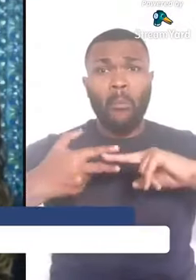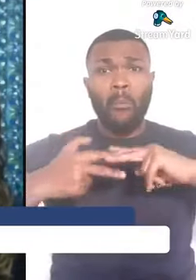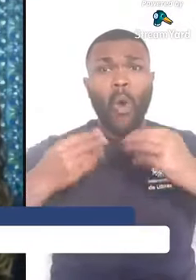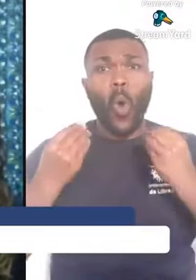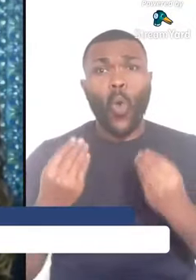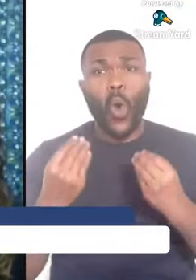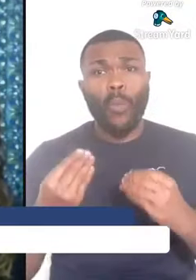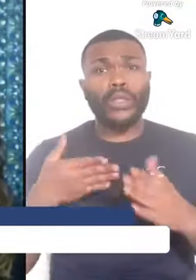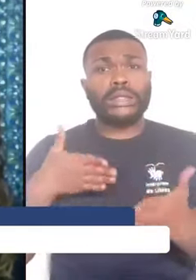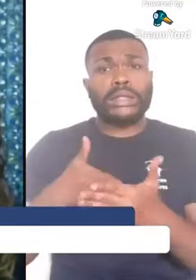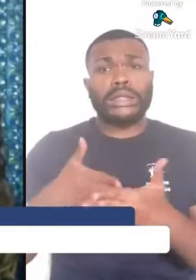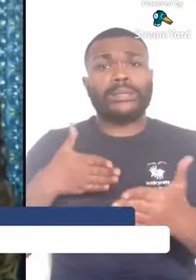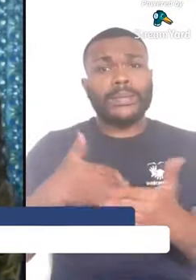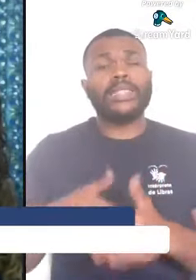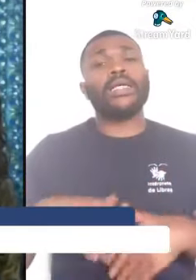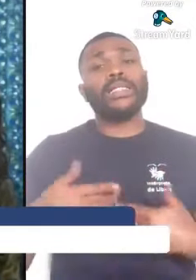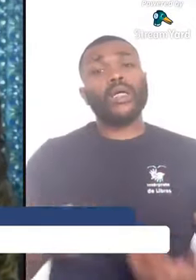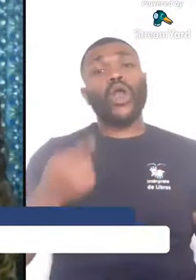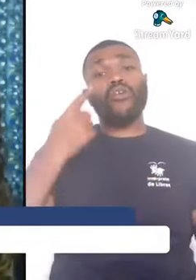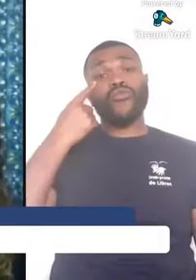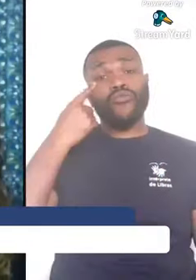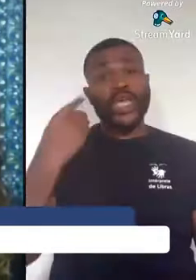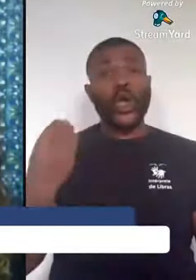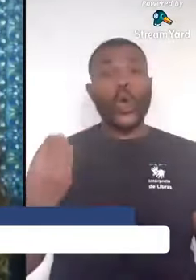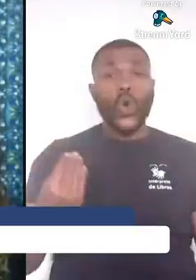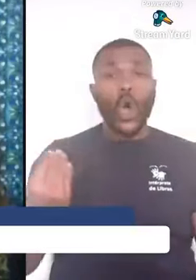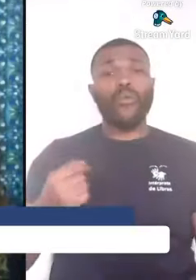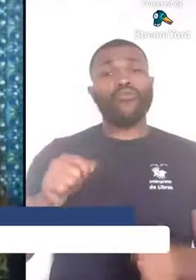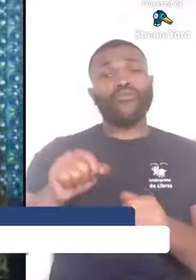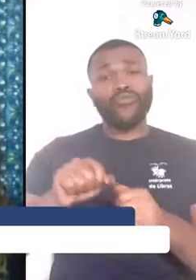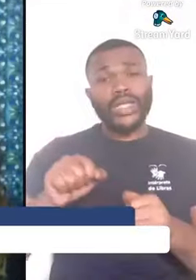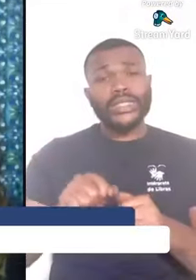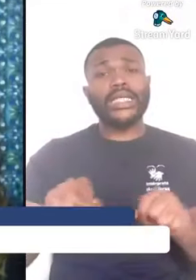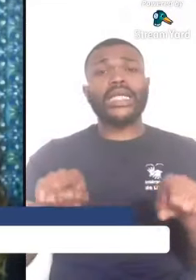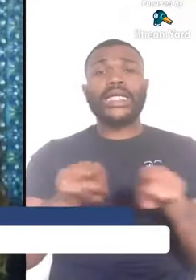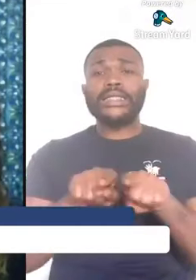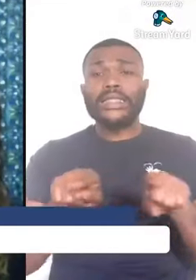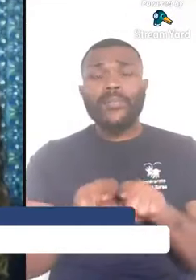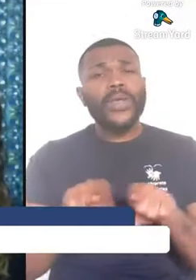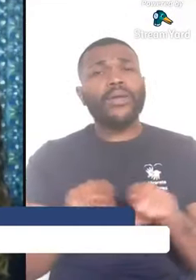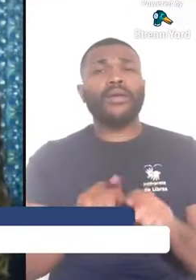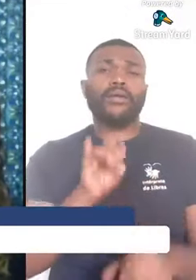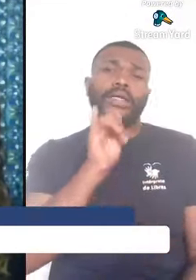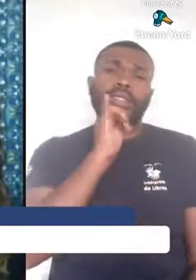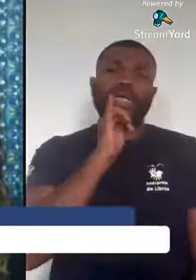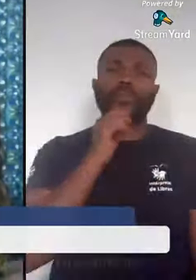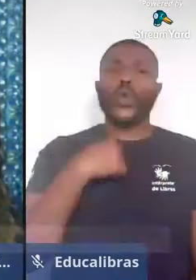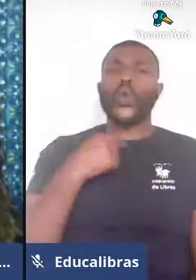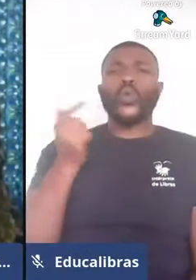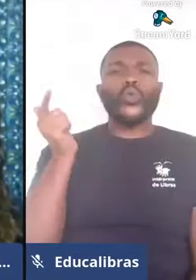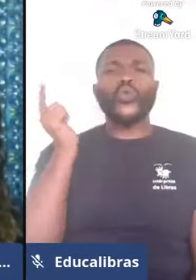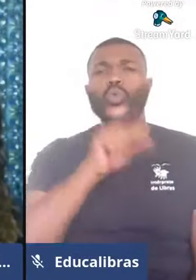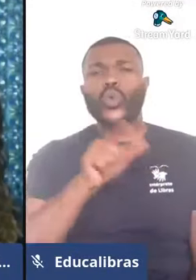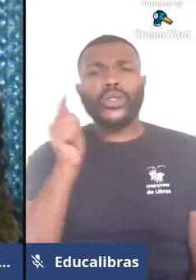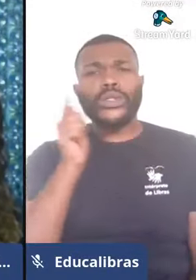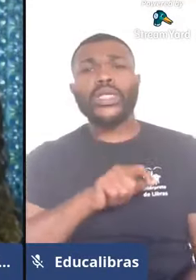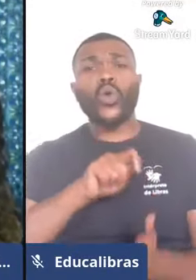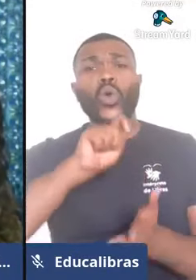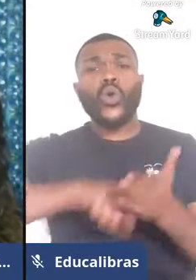do trabalho, que tipo de recurso você pode oferecer. Às vezes a empresa vira para a gente e fala assim, eu não consigo contratar pessoas cegas